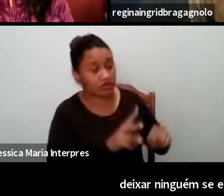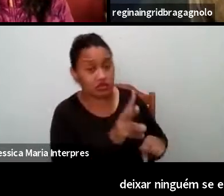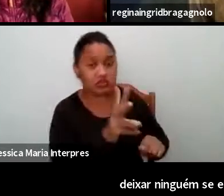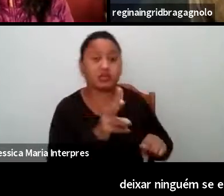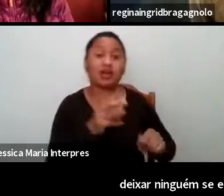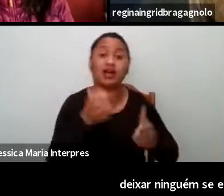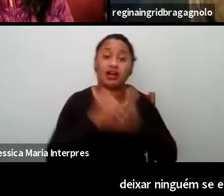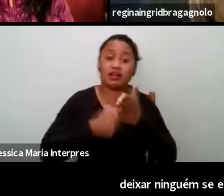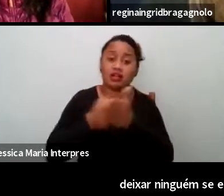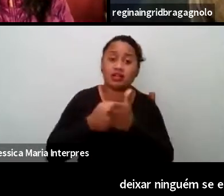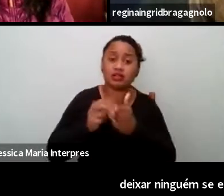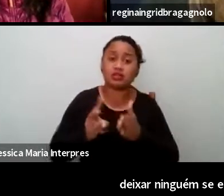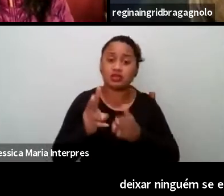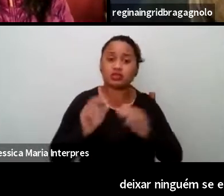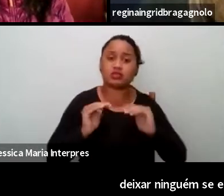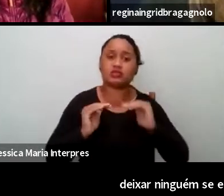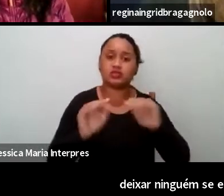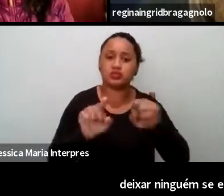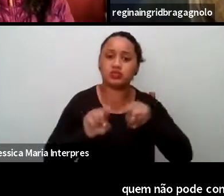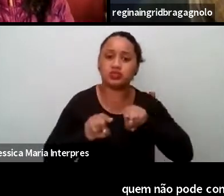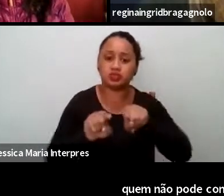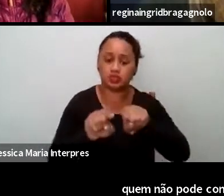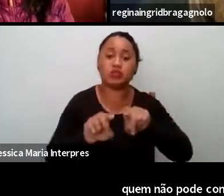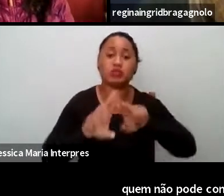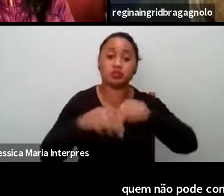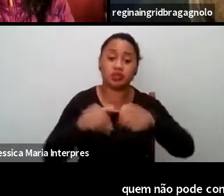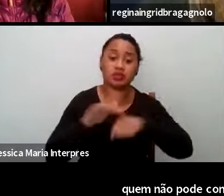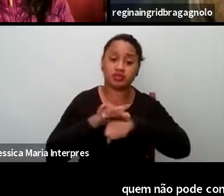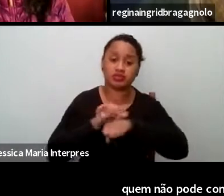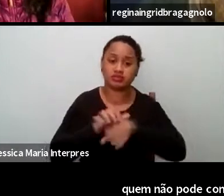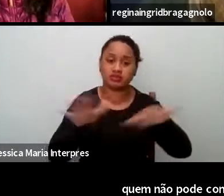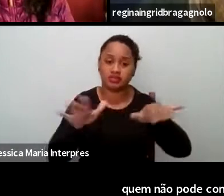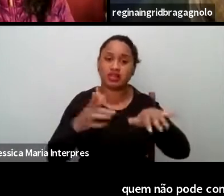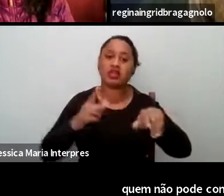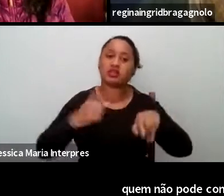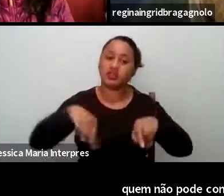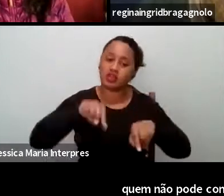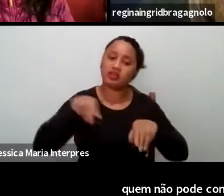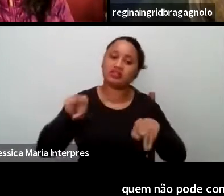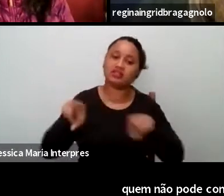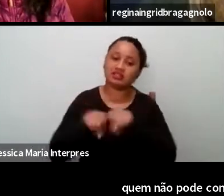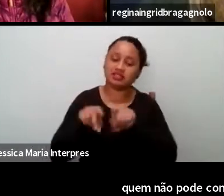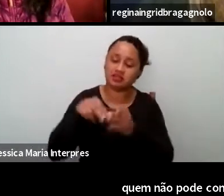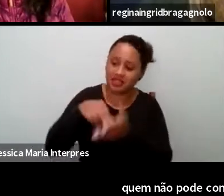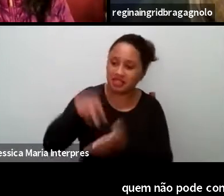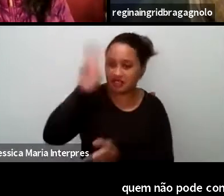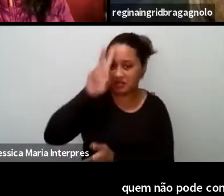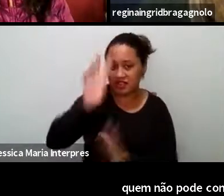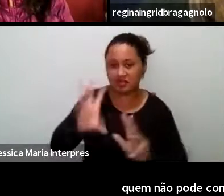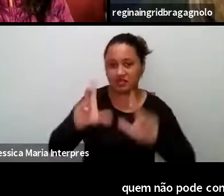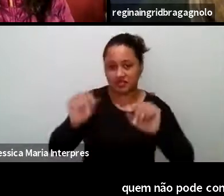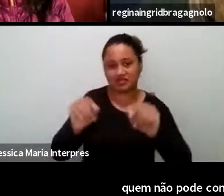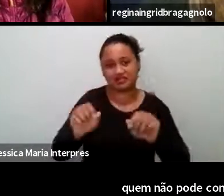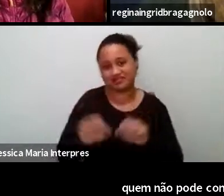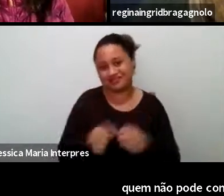juntas por conta da pandemia, né, a gente está aqui também pra lembrá-las. Então é isso.